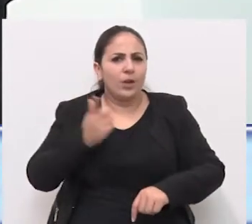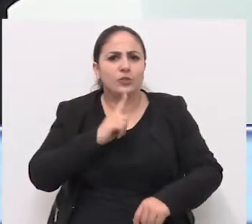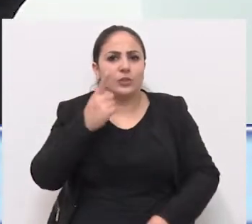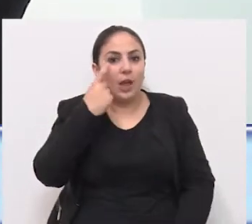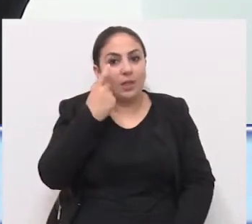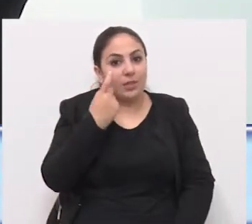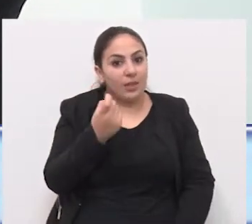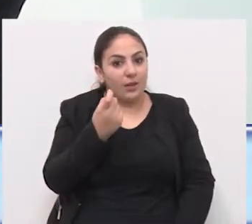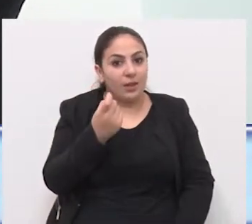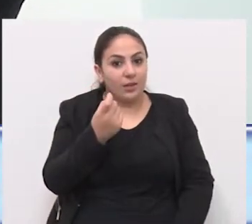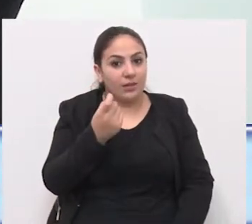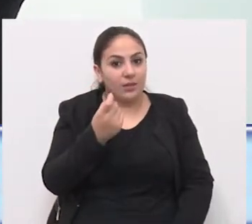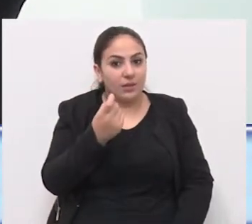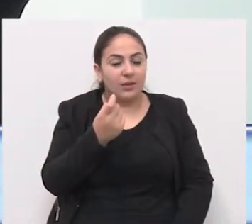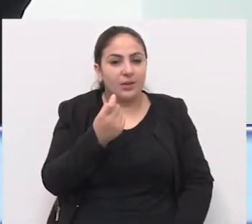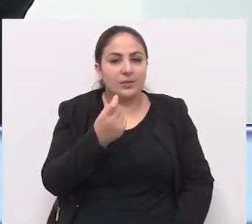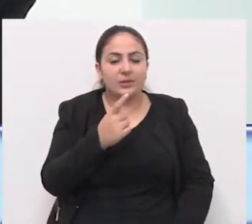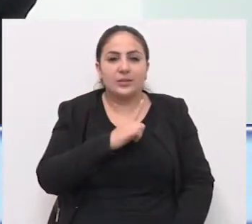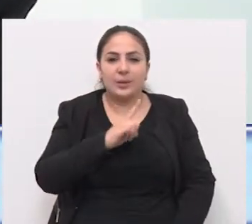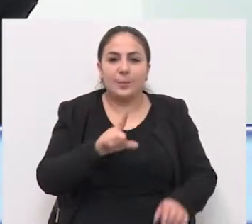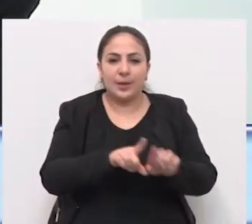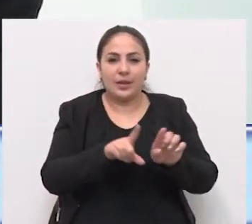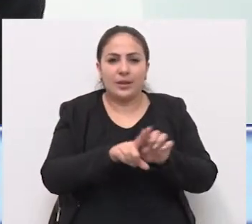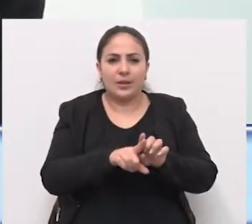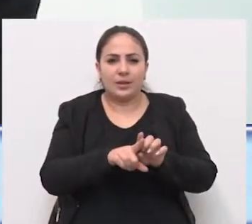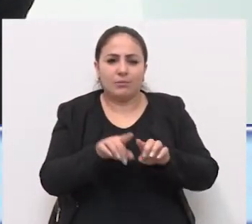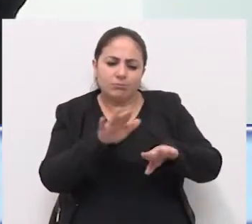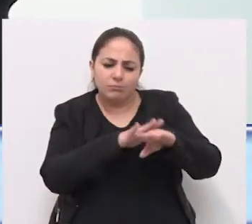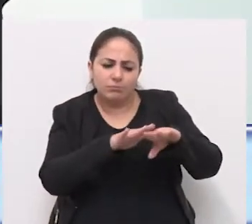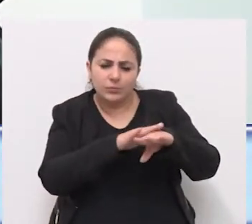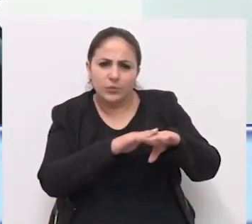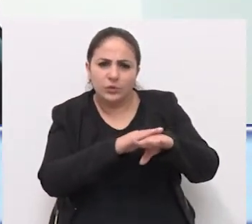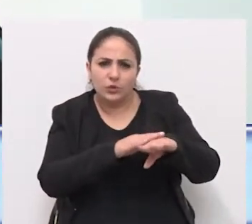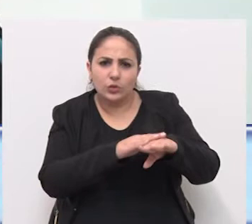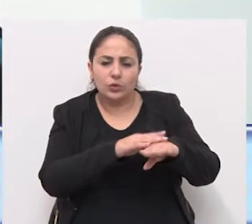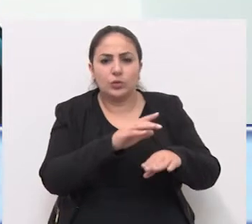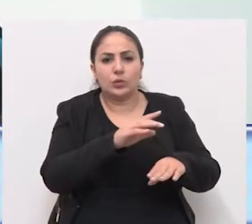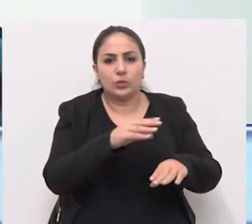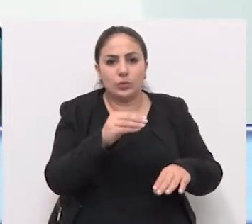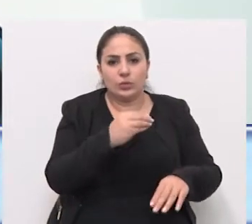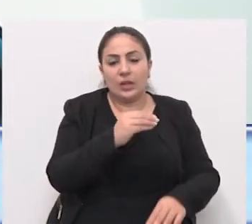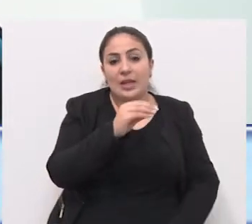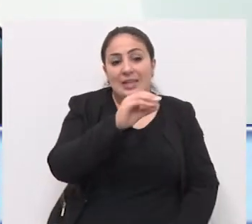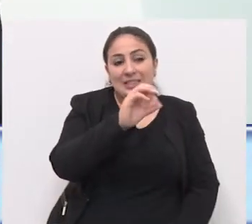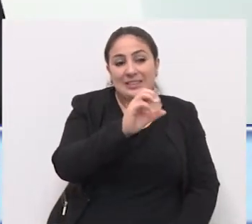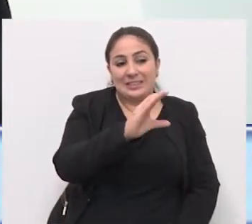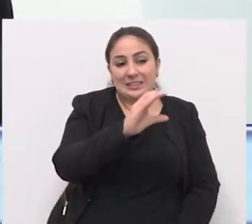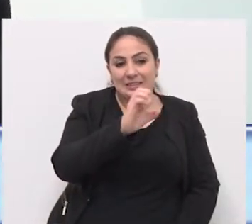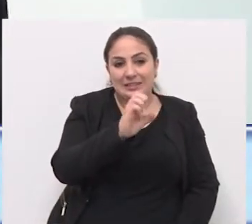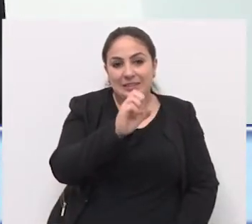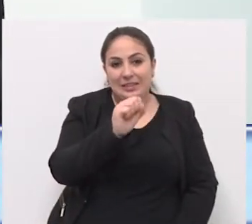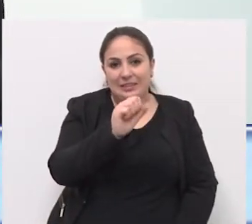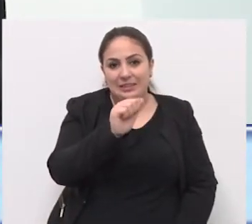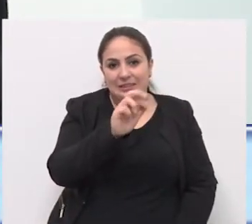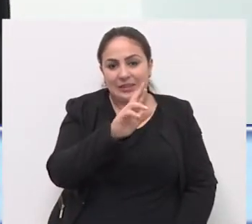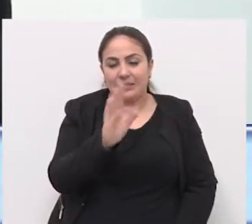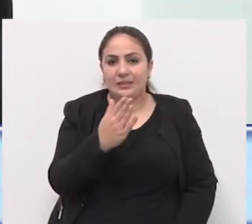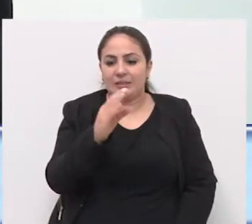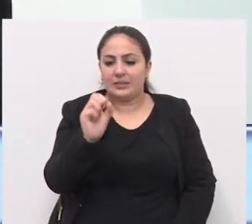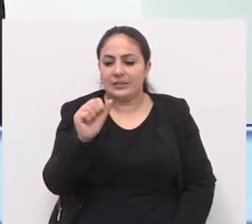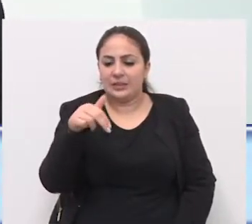época havia interesse, inclusive o bispo falou com o Dr. César Santos, de